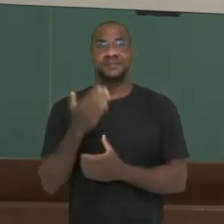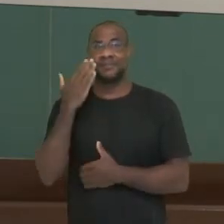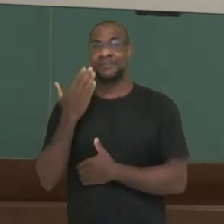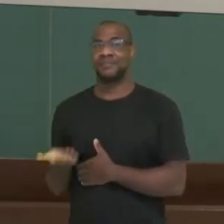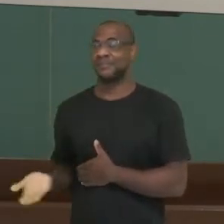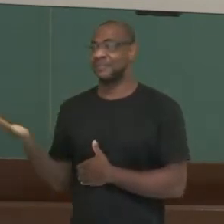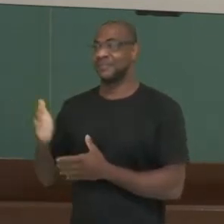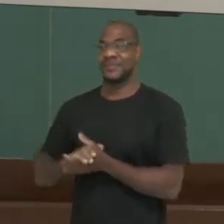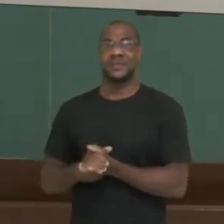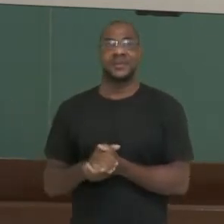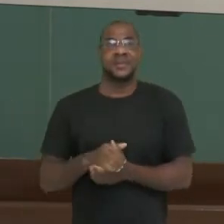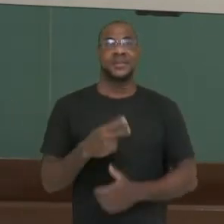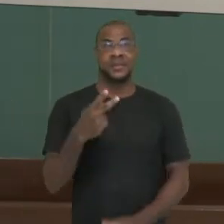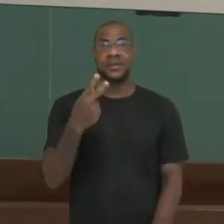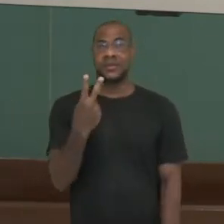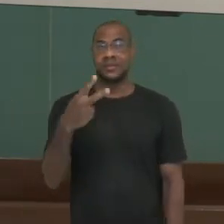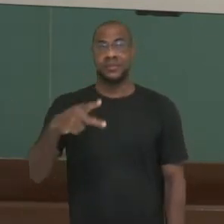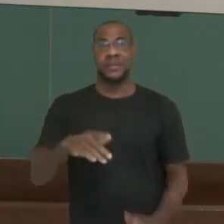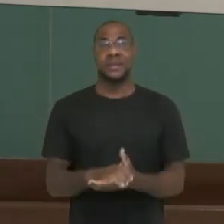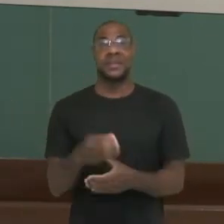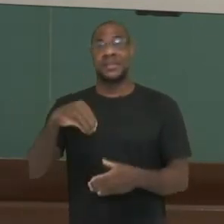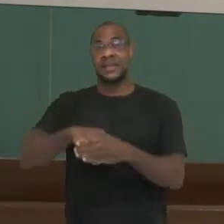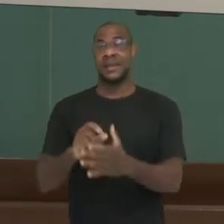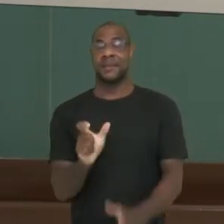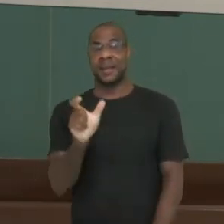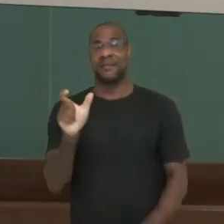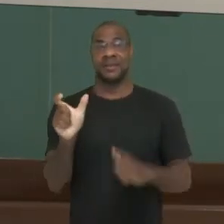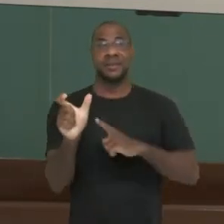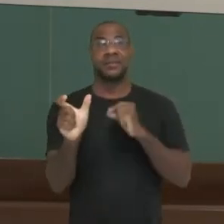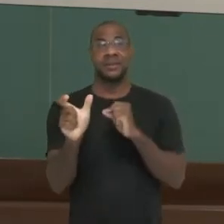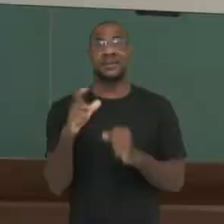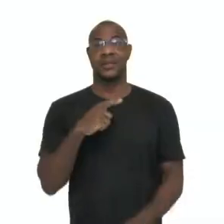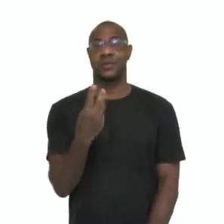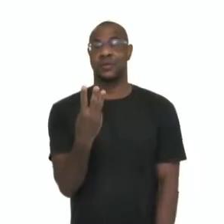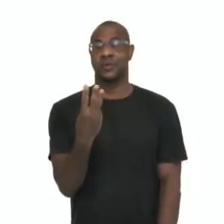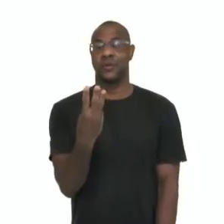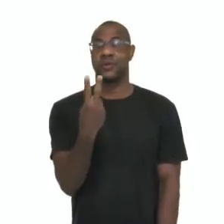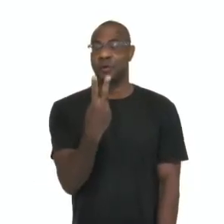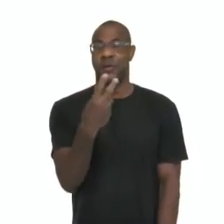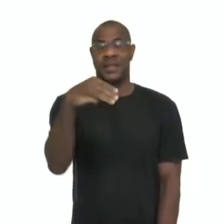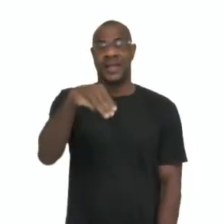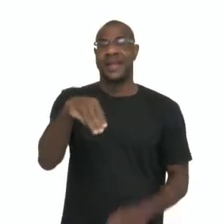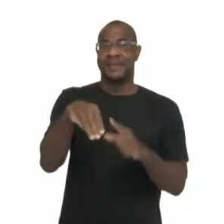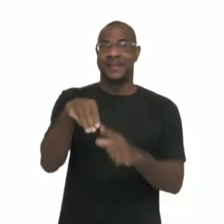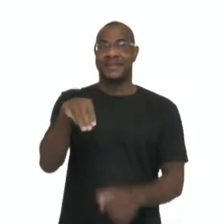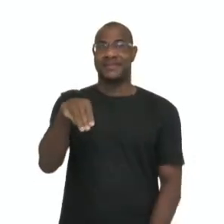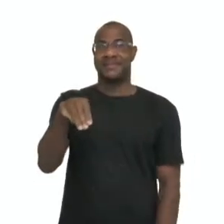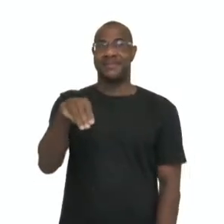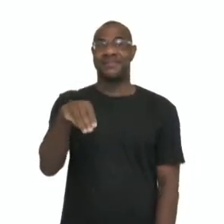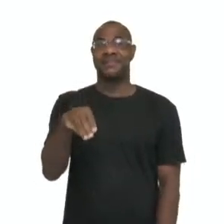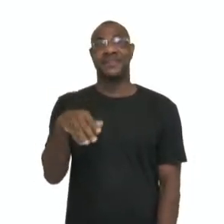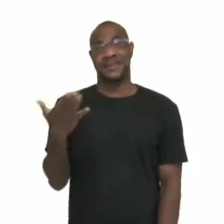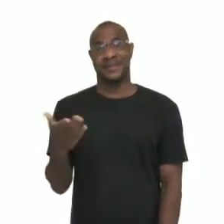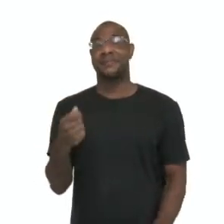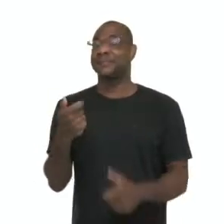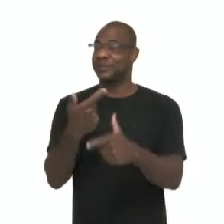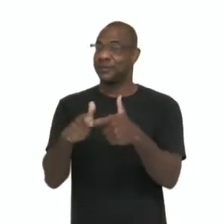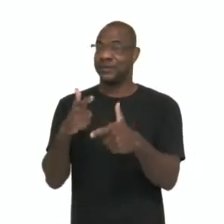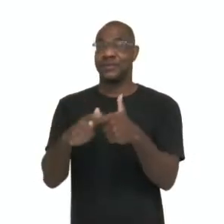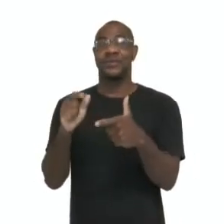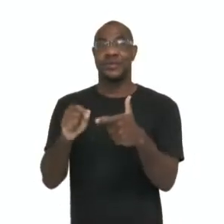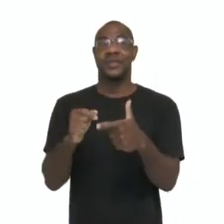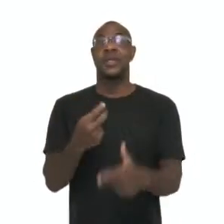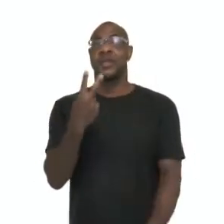ainda nós temos, dentro da palavra matemática, 2 M's. Da mesma forma, nós vamos dividir